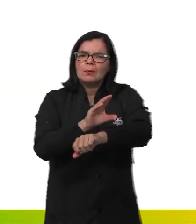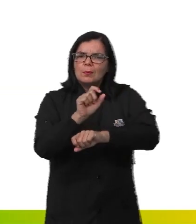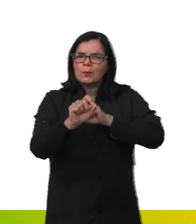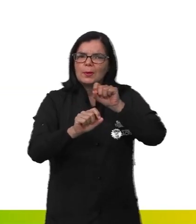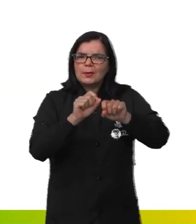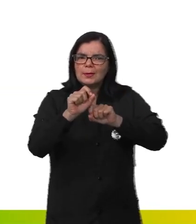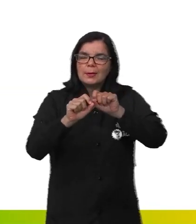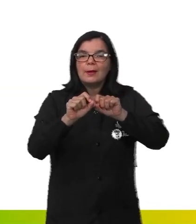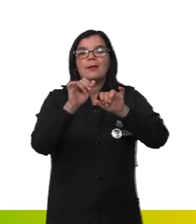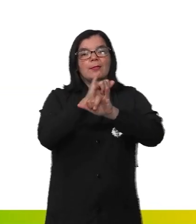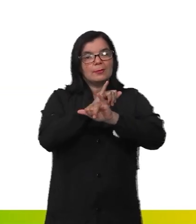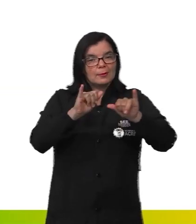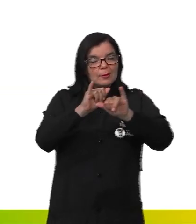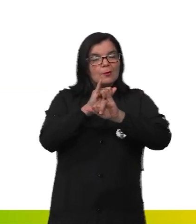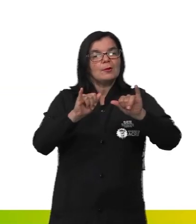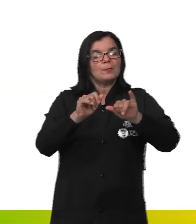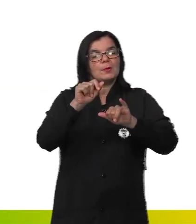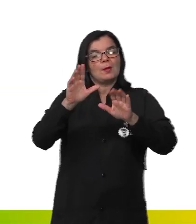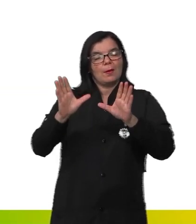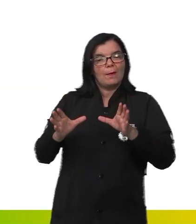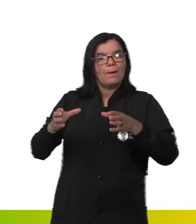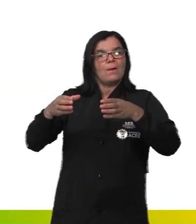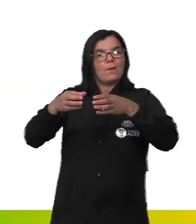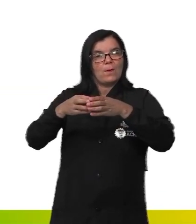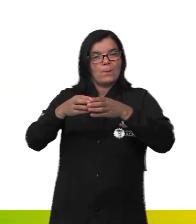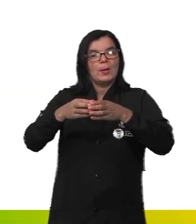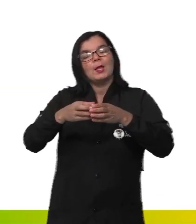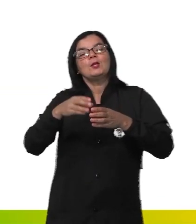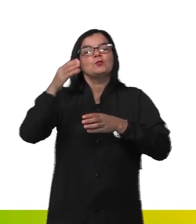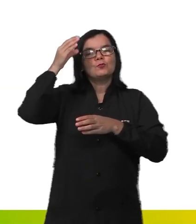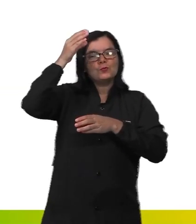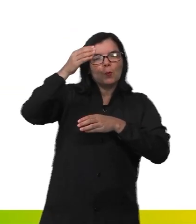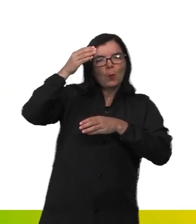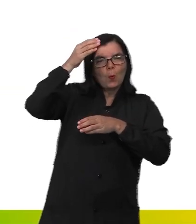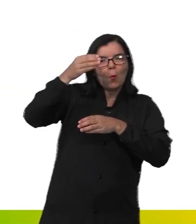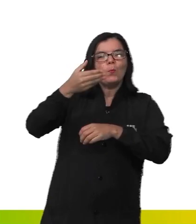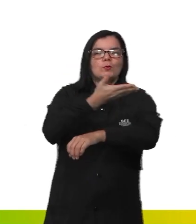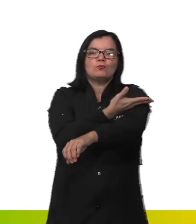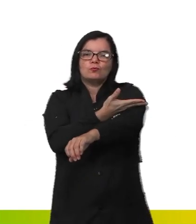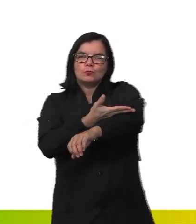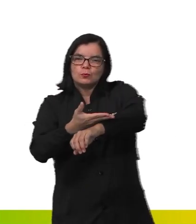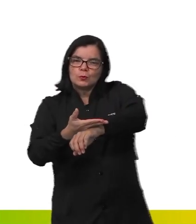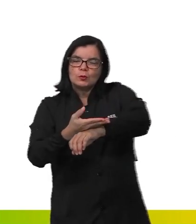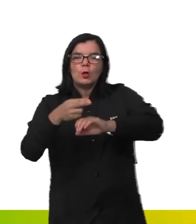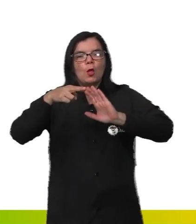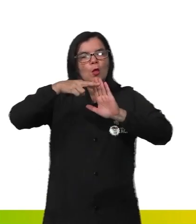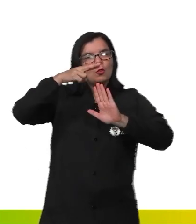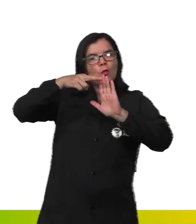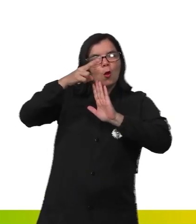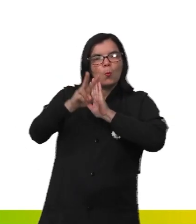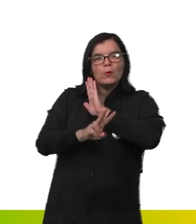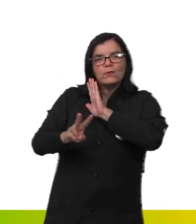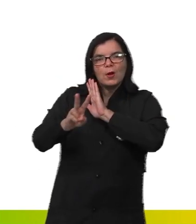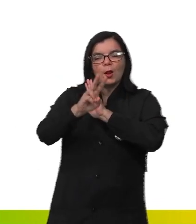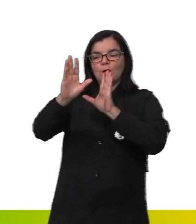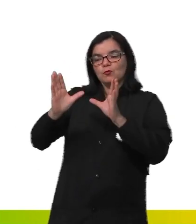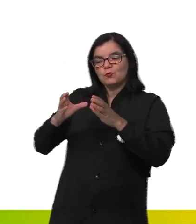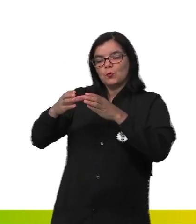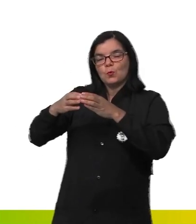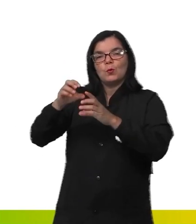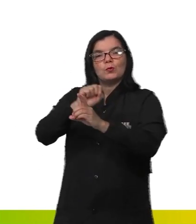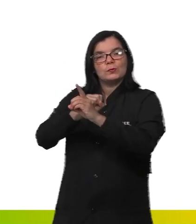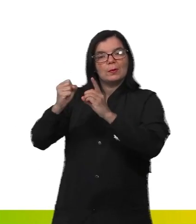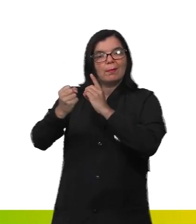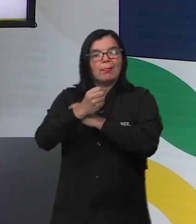aqui a informação do que é cultura, que é o conjunto de conhecimentos, costumes, normas, valores que um grupo ou sociedade